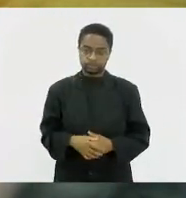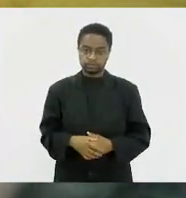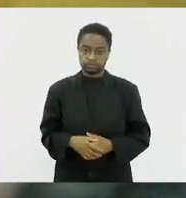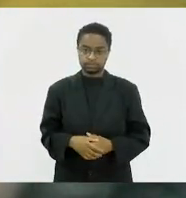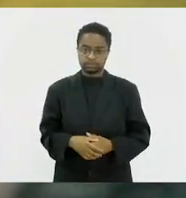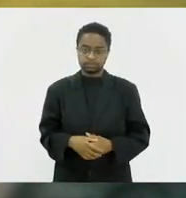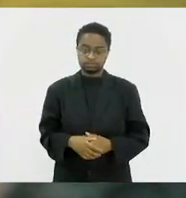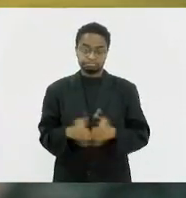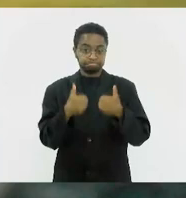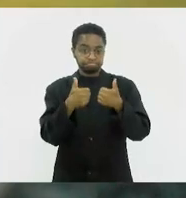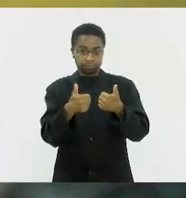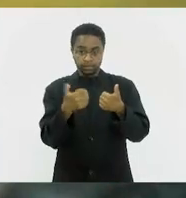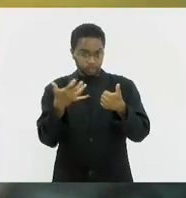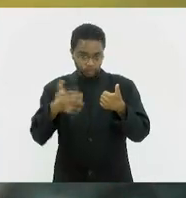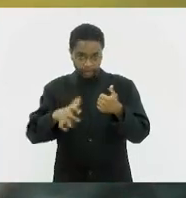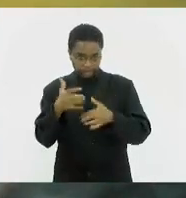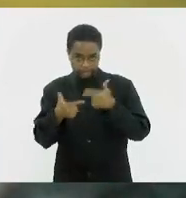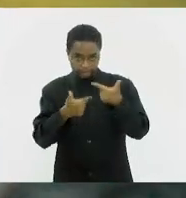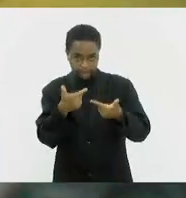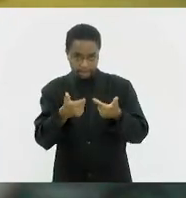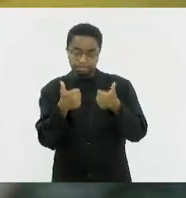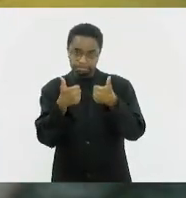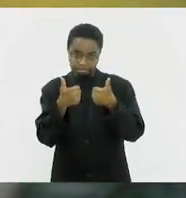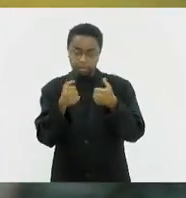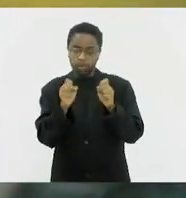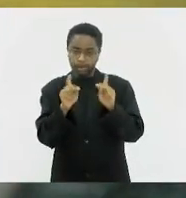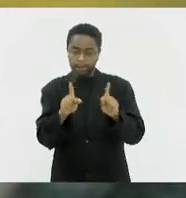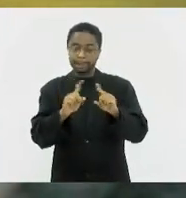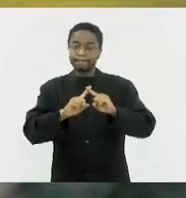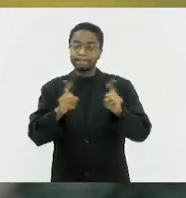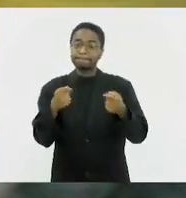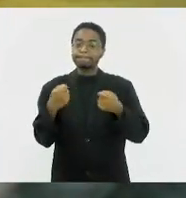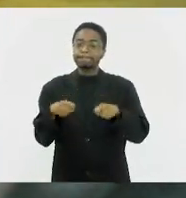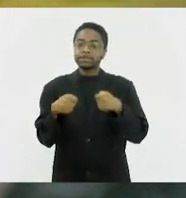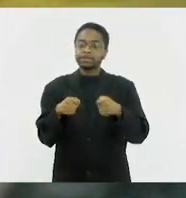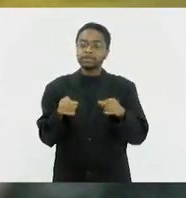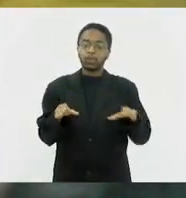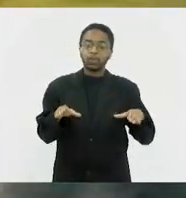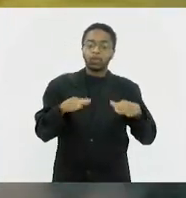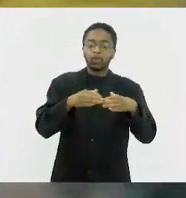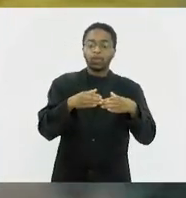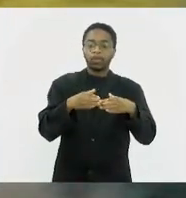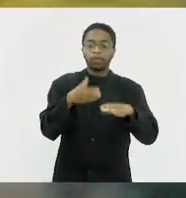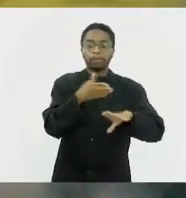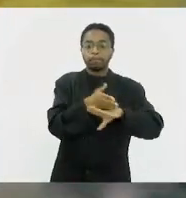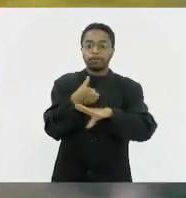Tudo bem, a senhora não quer trabalhar, mas a senhora entra num dos grupos que a senhora criou.